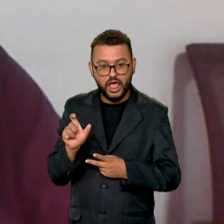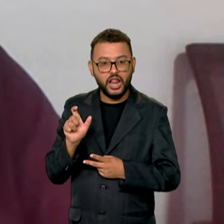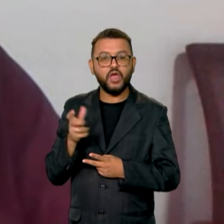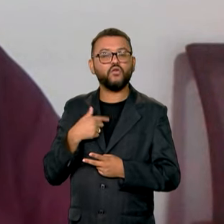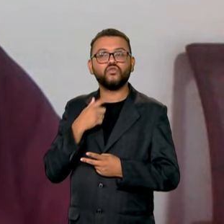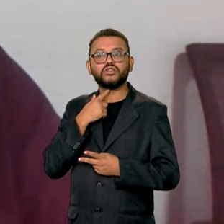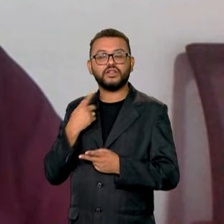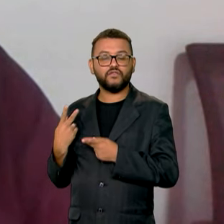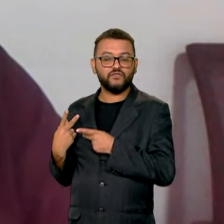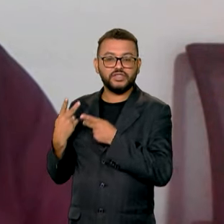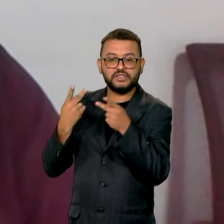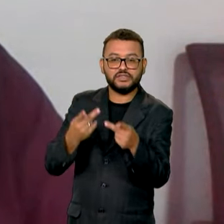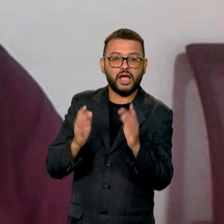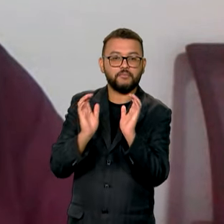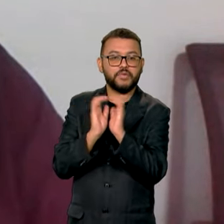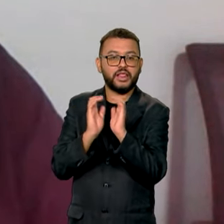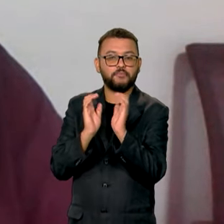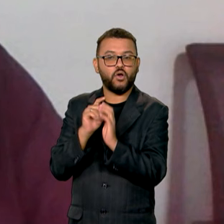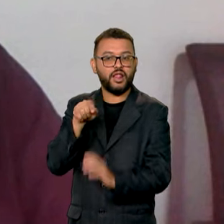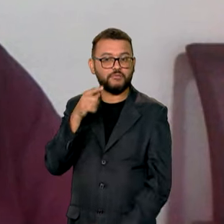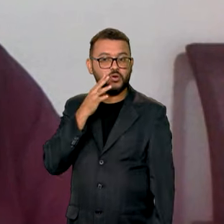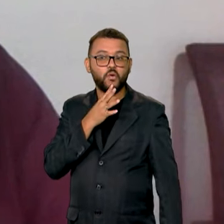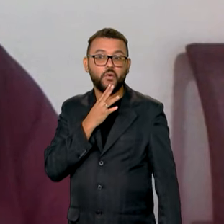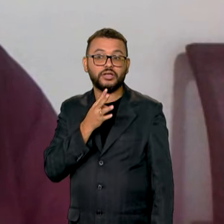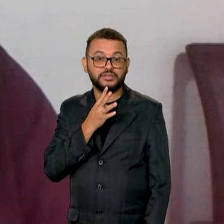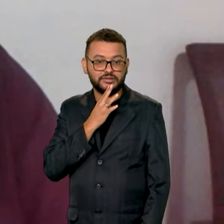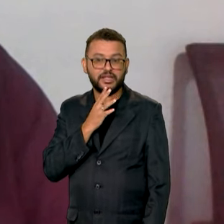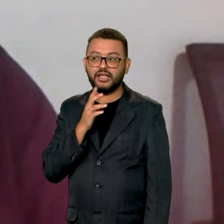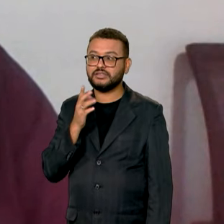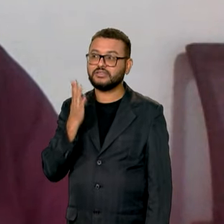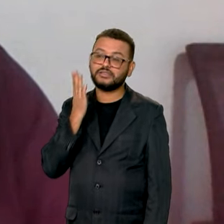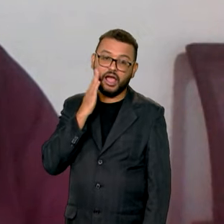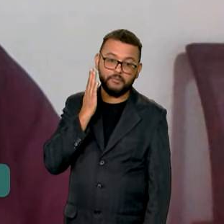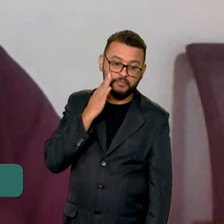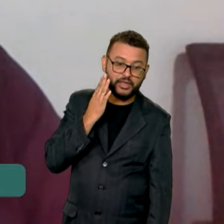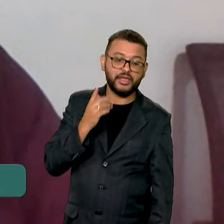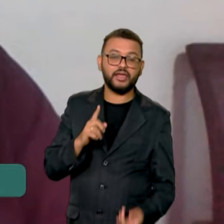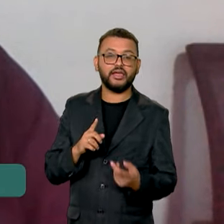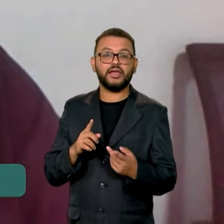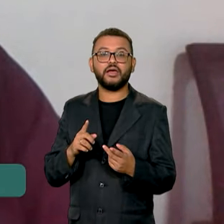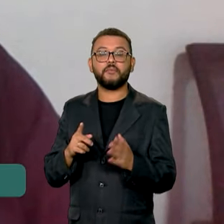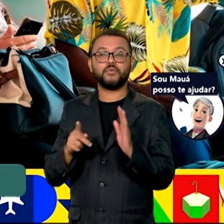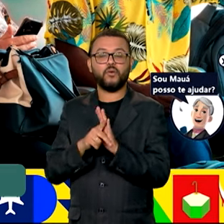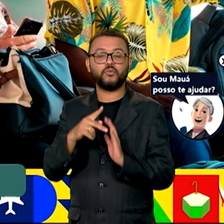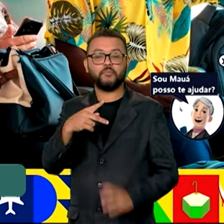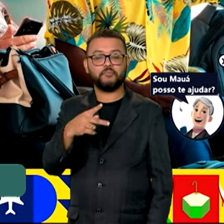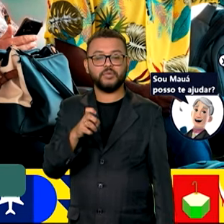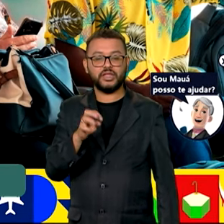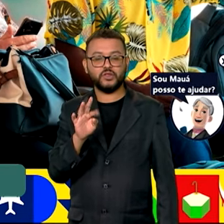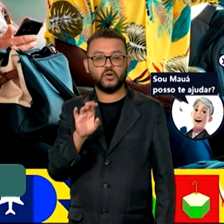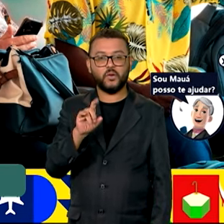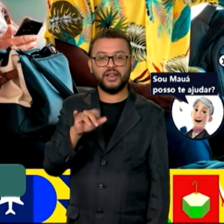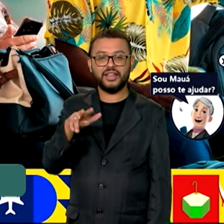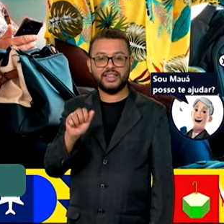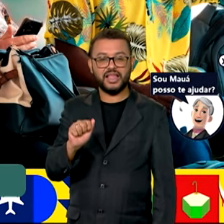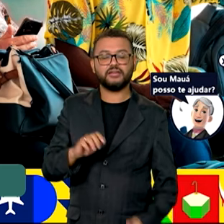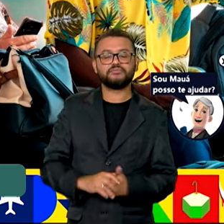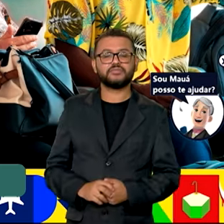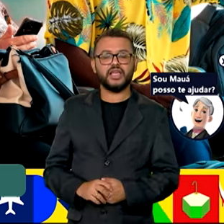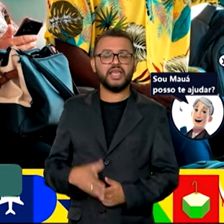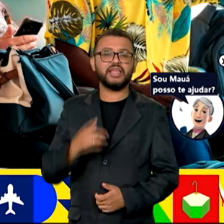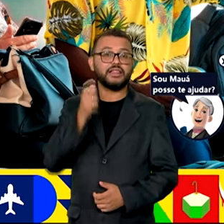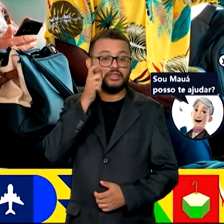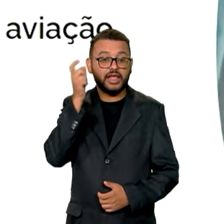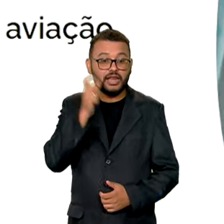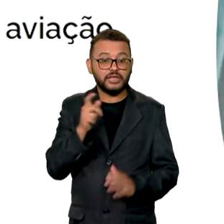ao meu Pernambuco, certo? Lá no interior do Pernambuco, lá em Petrolina. Os interessados devem acessar